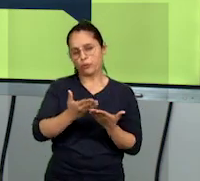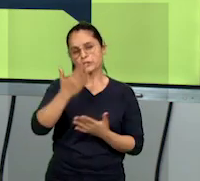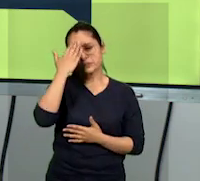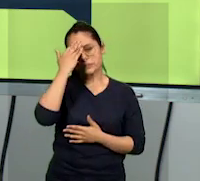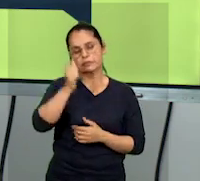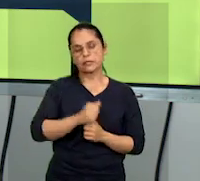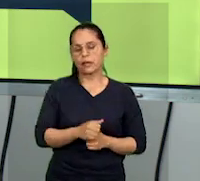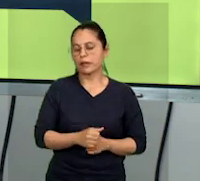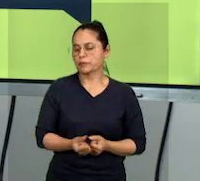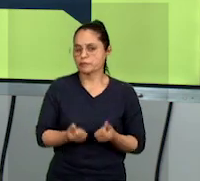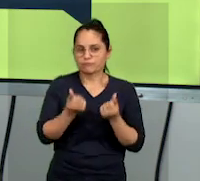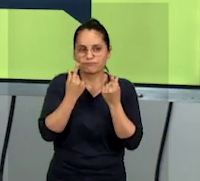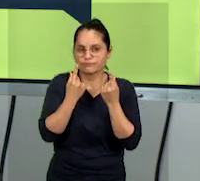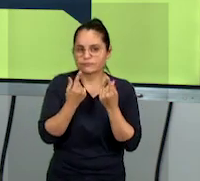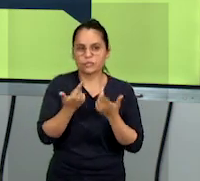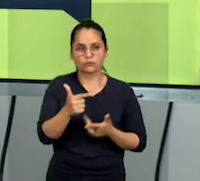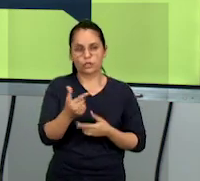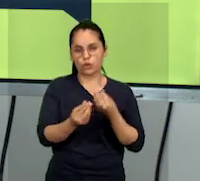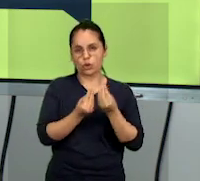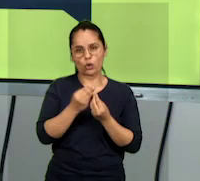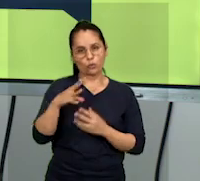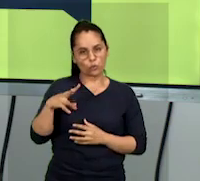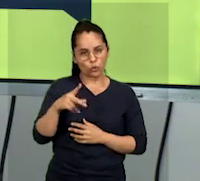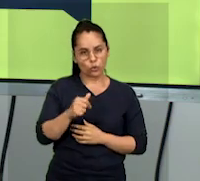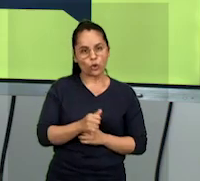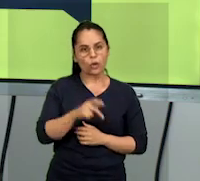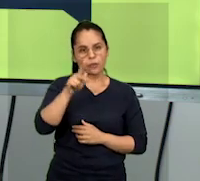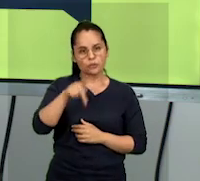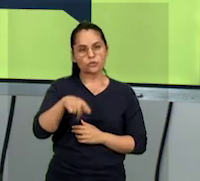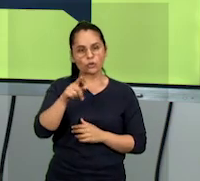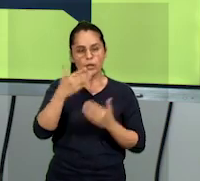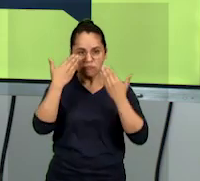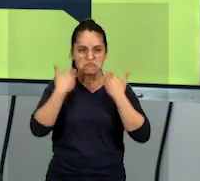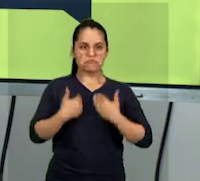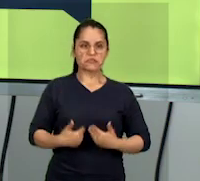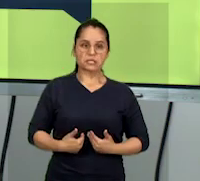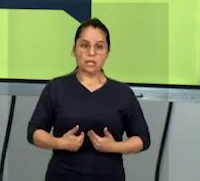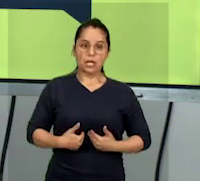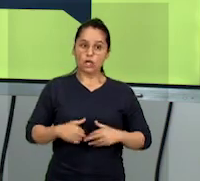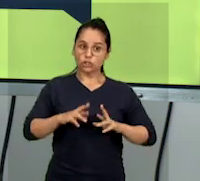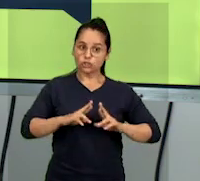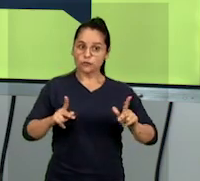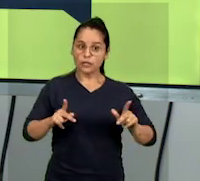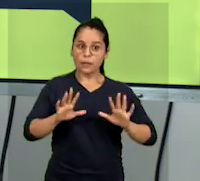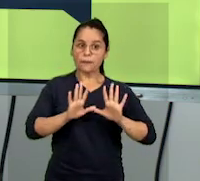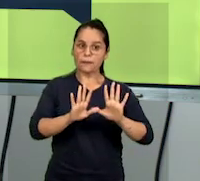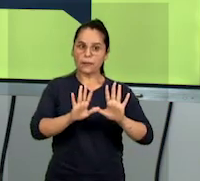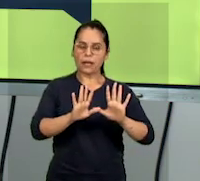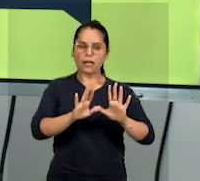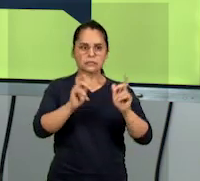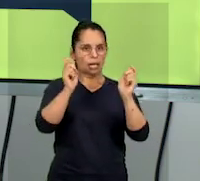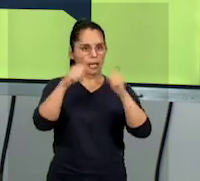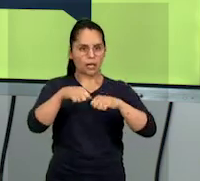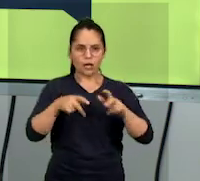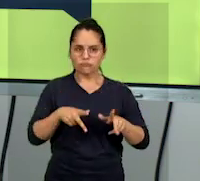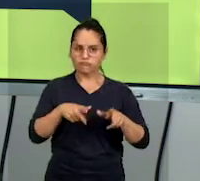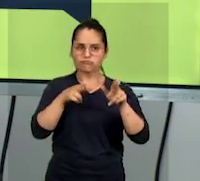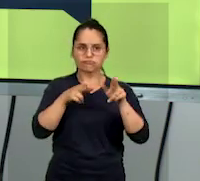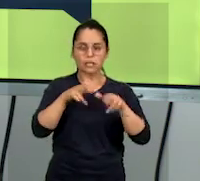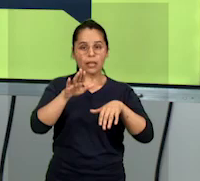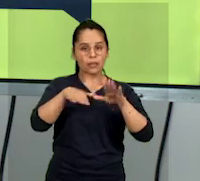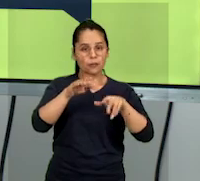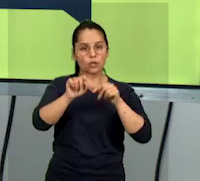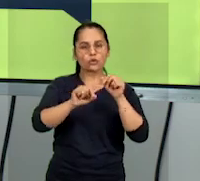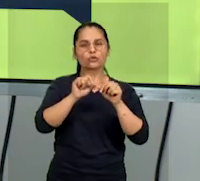completamente descabido, né, que todas as pessoas elas são fisicamente diferentes, mas elas têm as mesmas capacidades. Depende, é